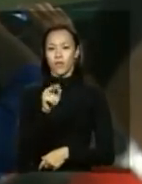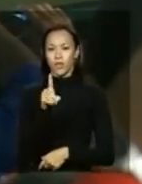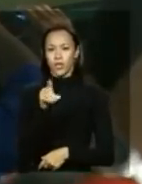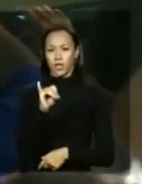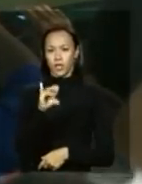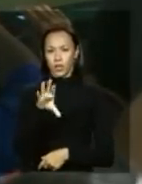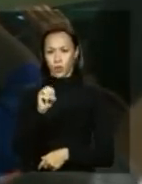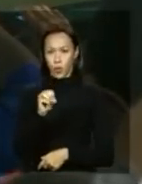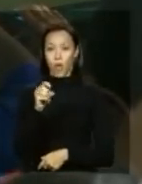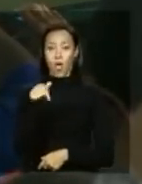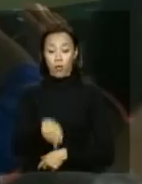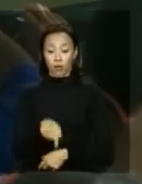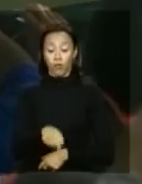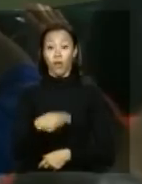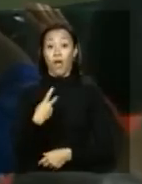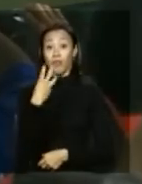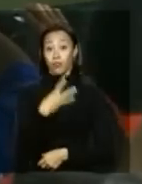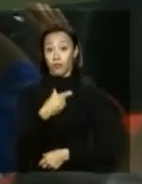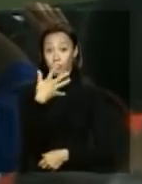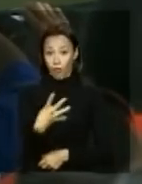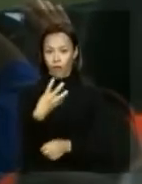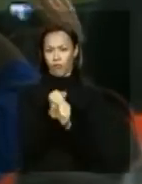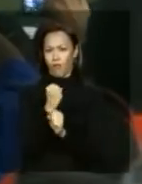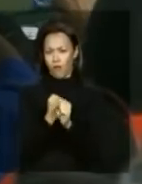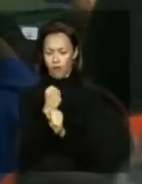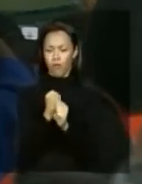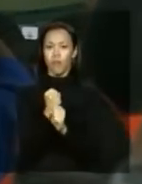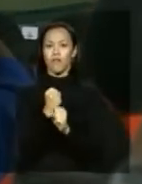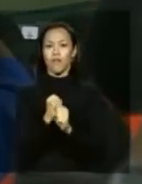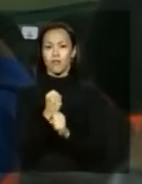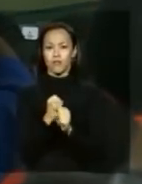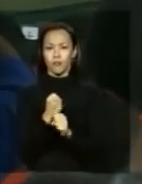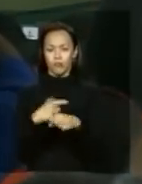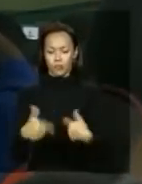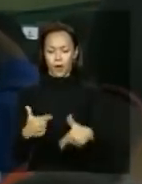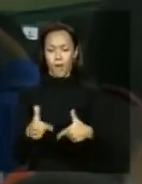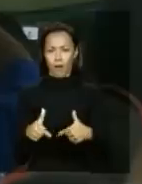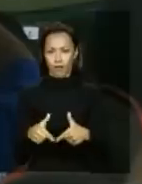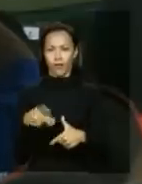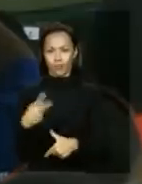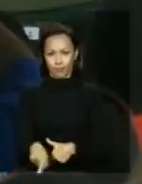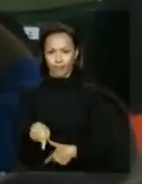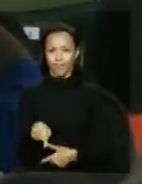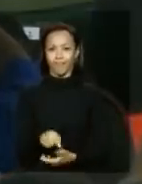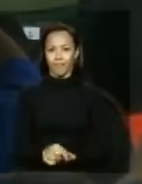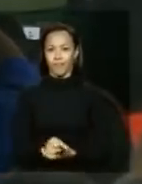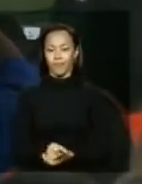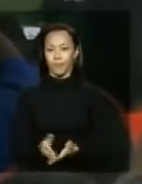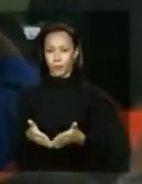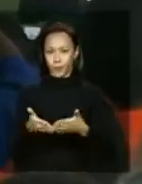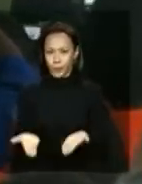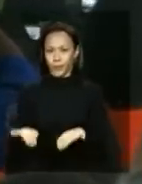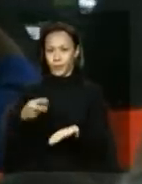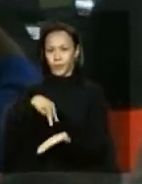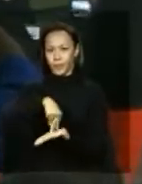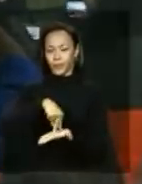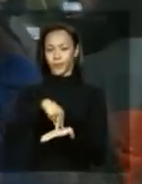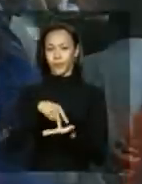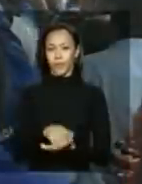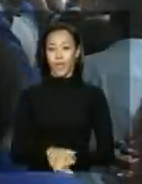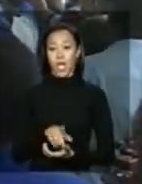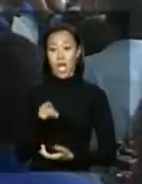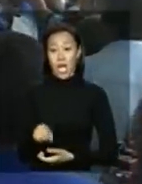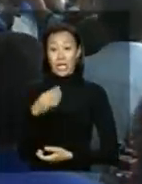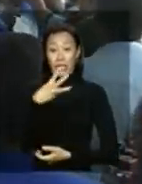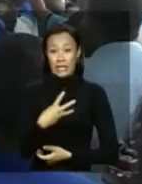Ele está há 34 anos na Petrobras. Você podia levantar, Frederico? Há